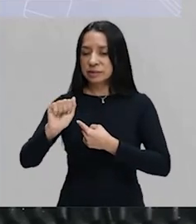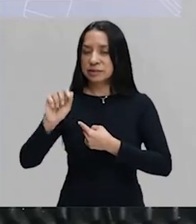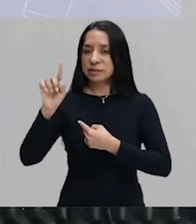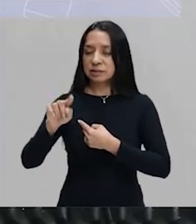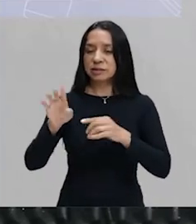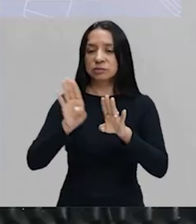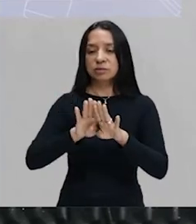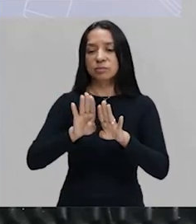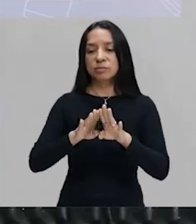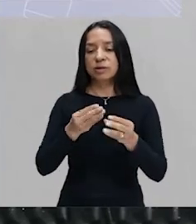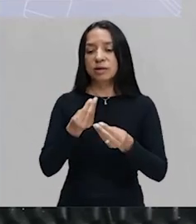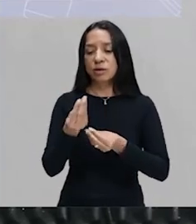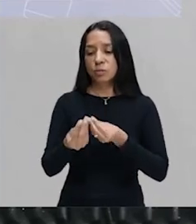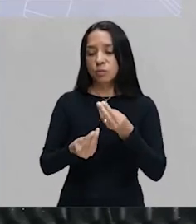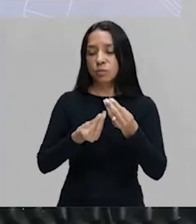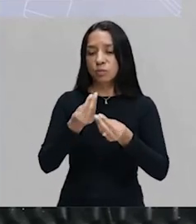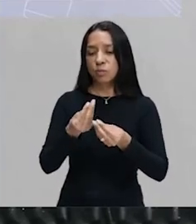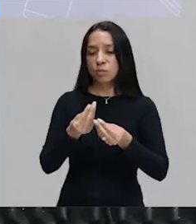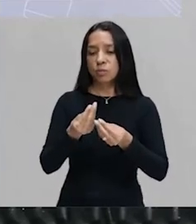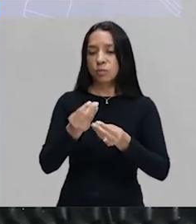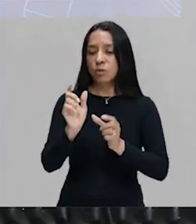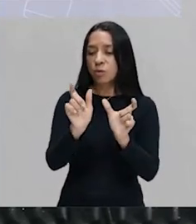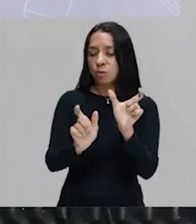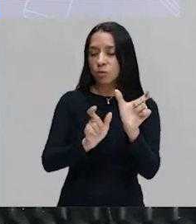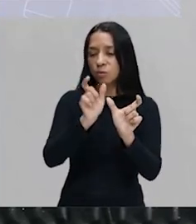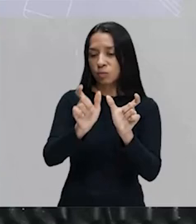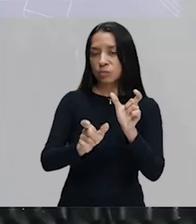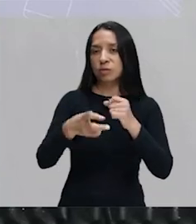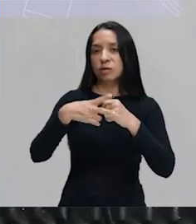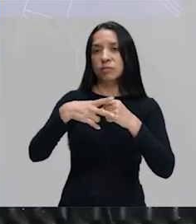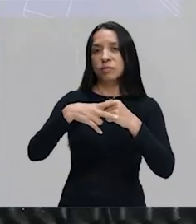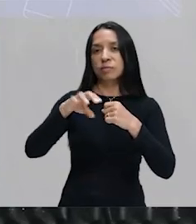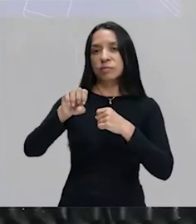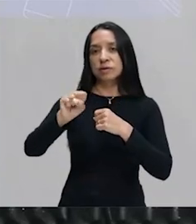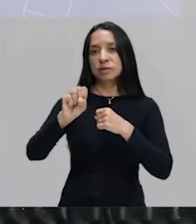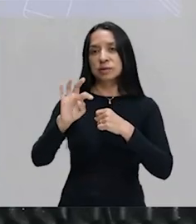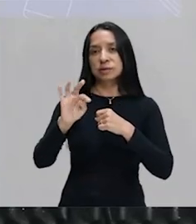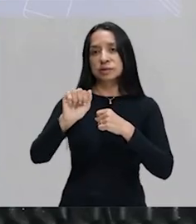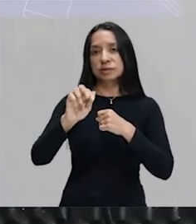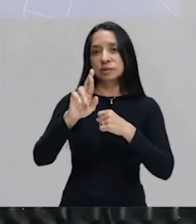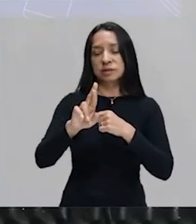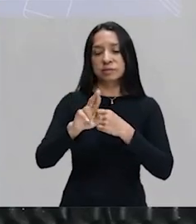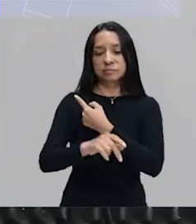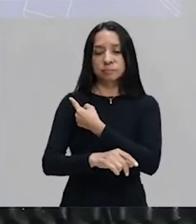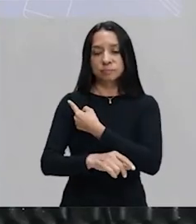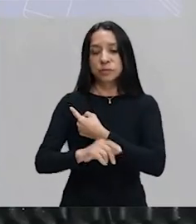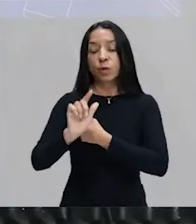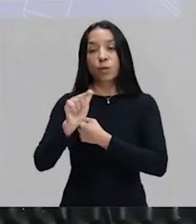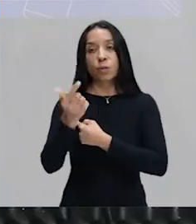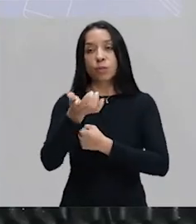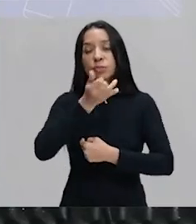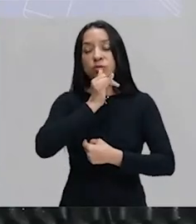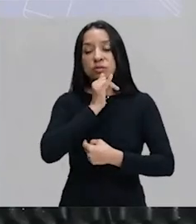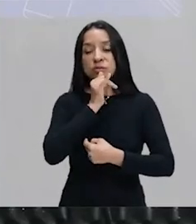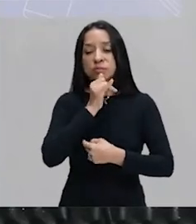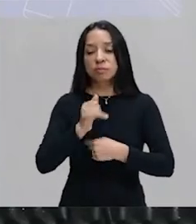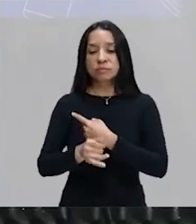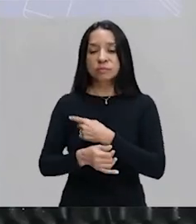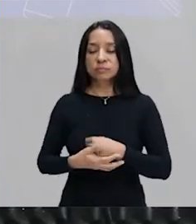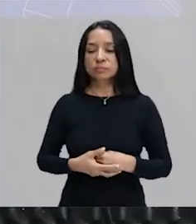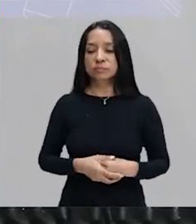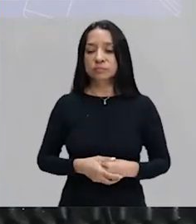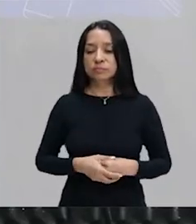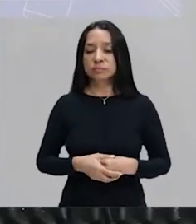uma forma de conjugar o verbo estar. Outro exemplo. Estoy lista para ir